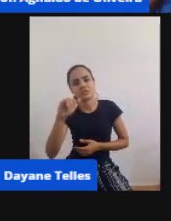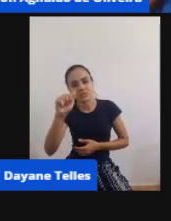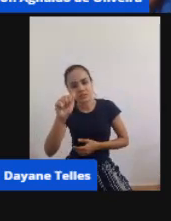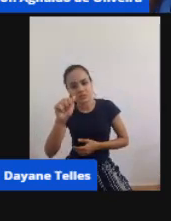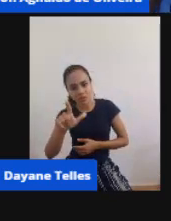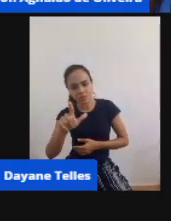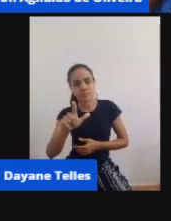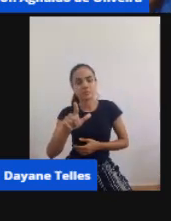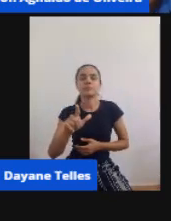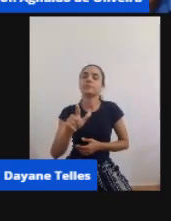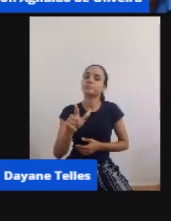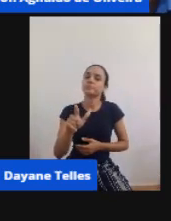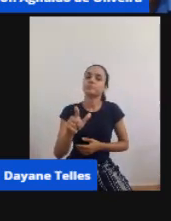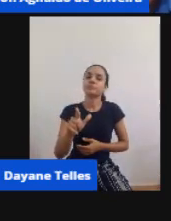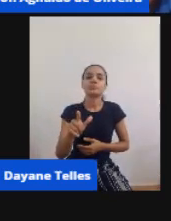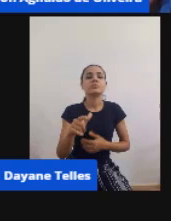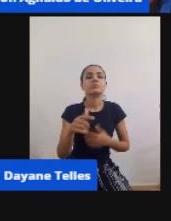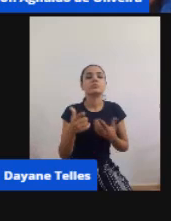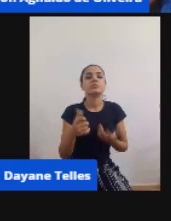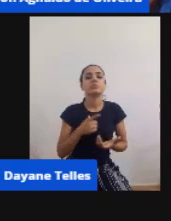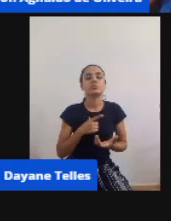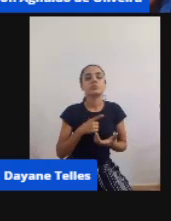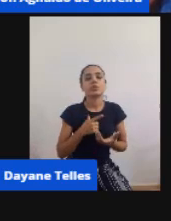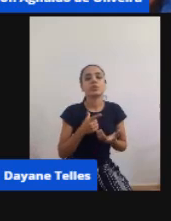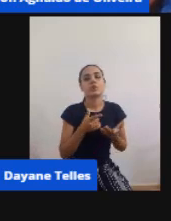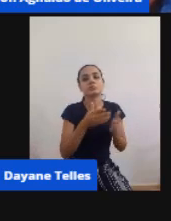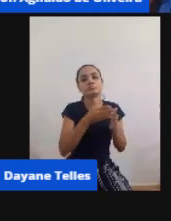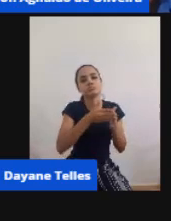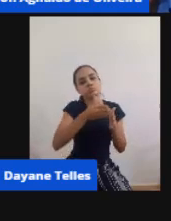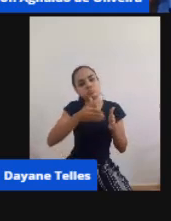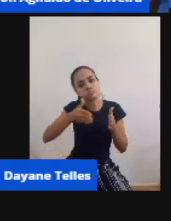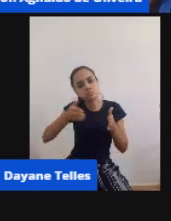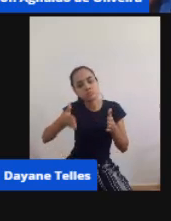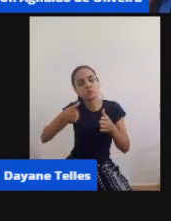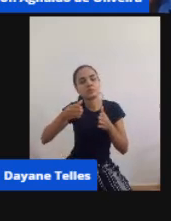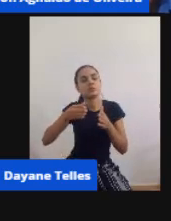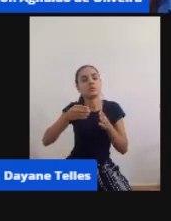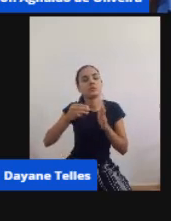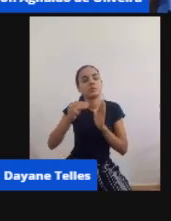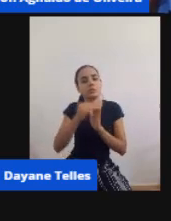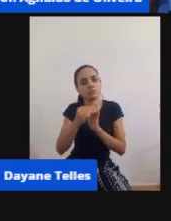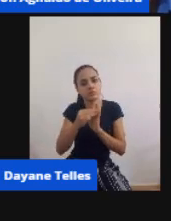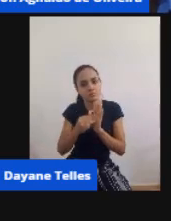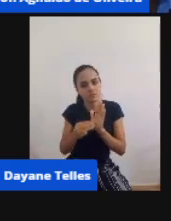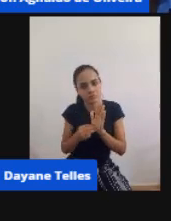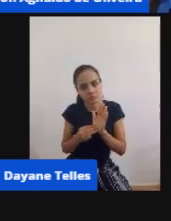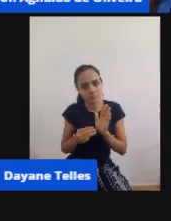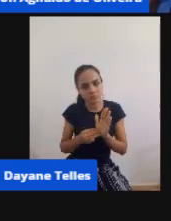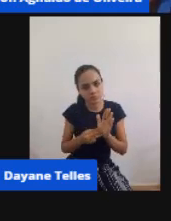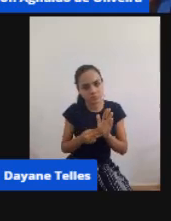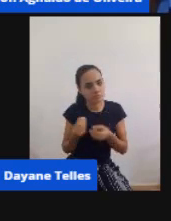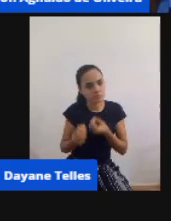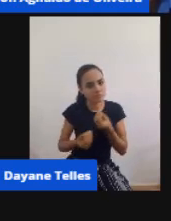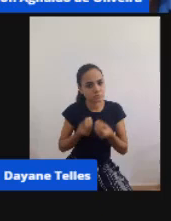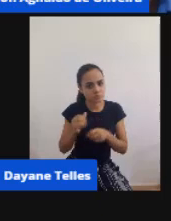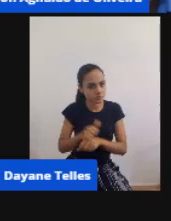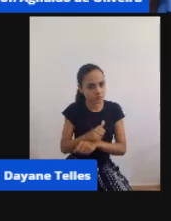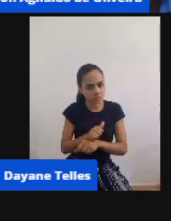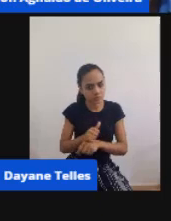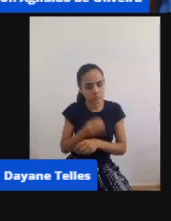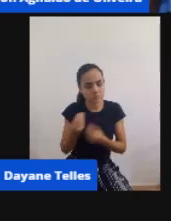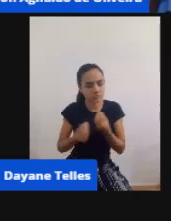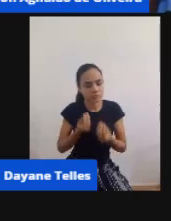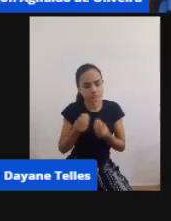que é justamente o plano de aula, quer dizer, como que eu, professor, vou escrever esse plano de aula. Aí eu peço o